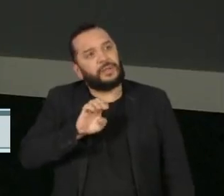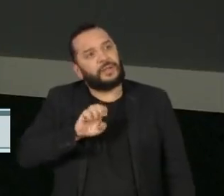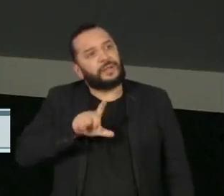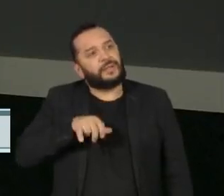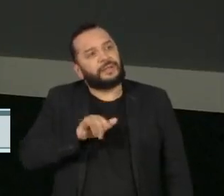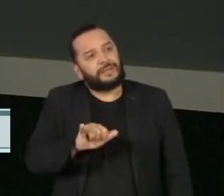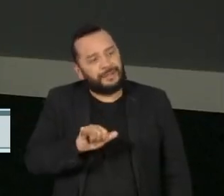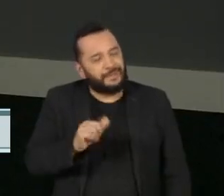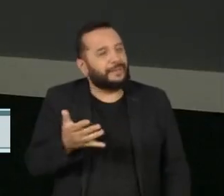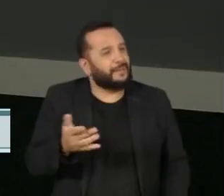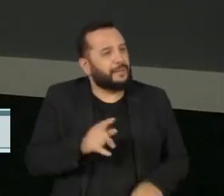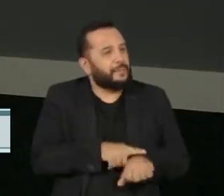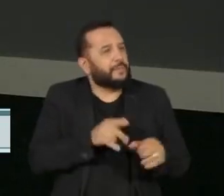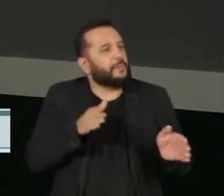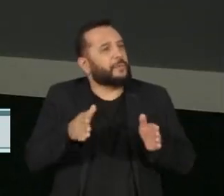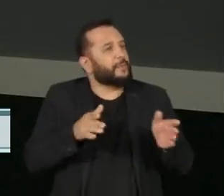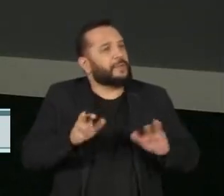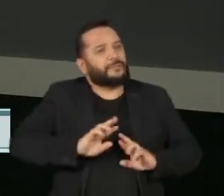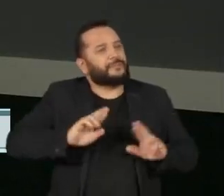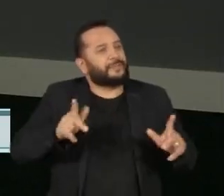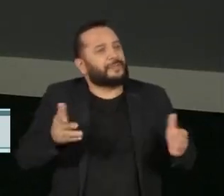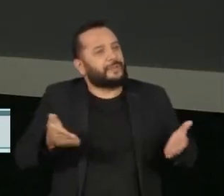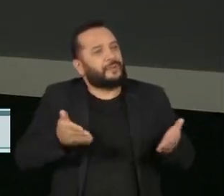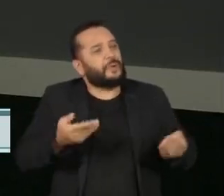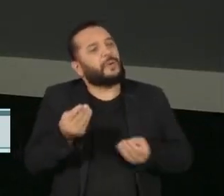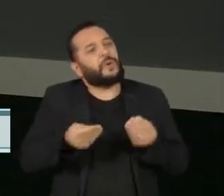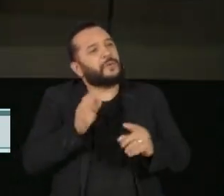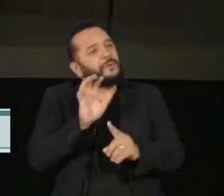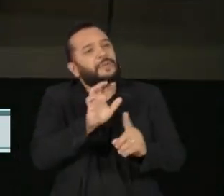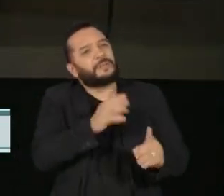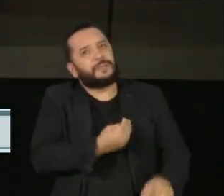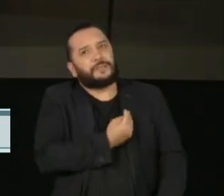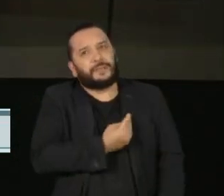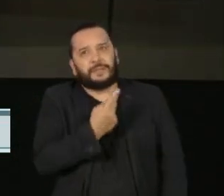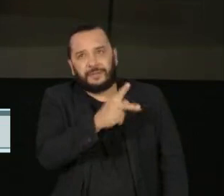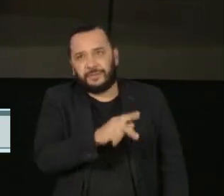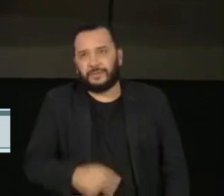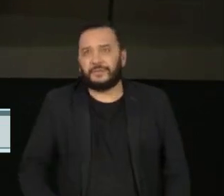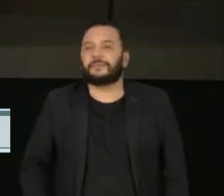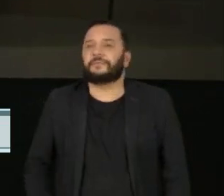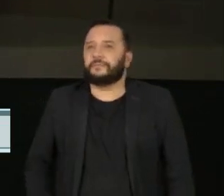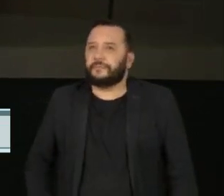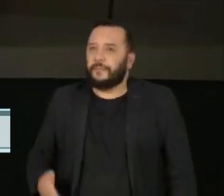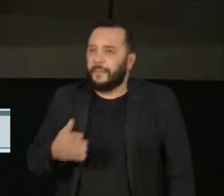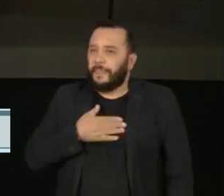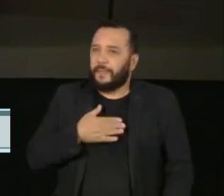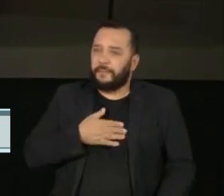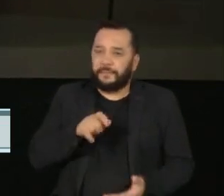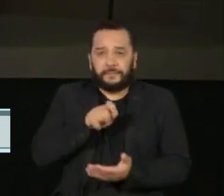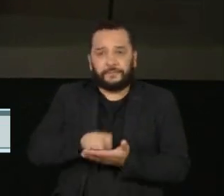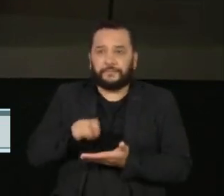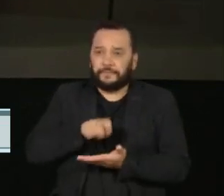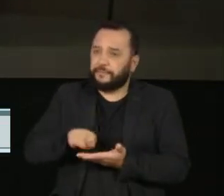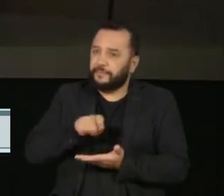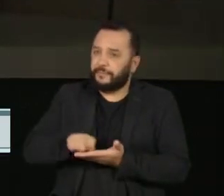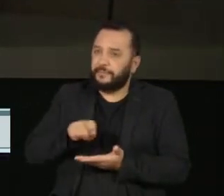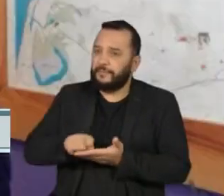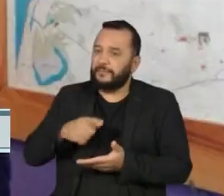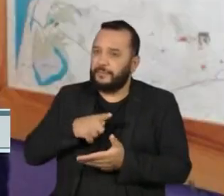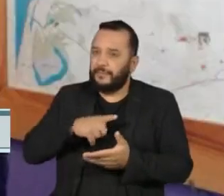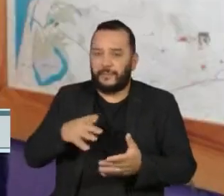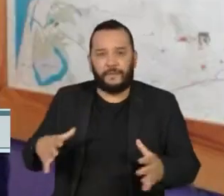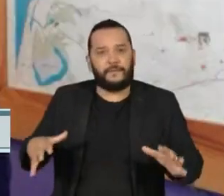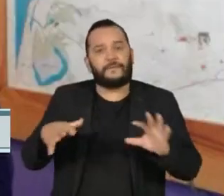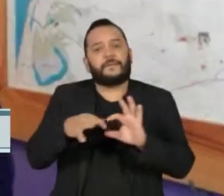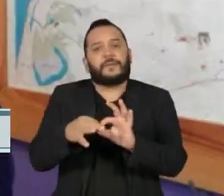Como que isso impacta na sua carreira e na sua escrita? Bom, a minha escrita, ela está muito vinculada,